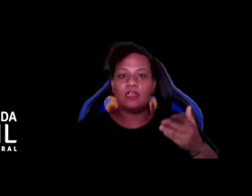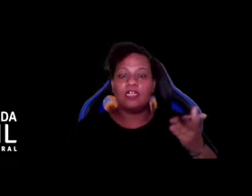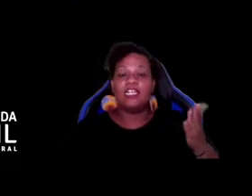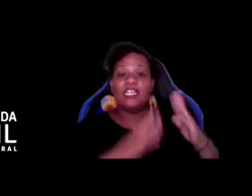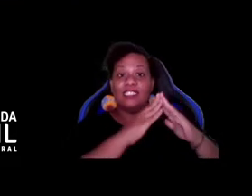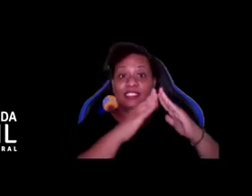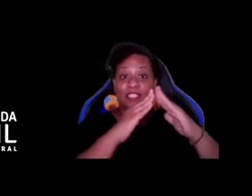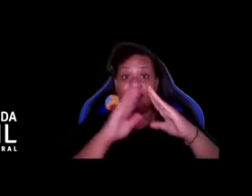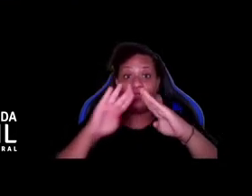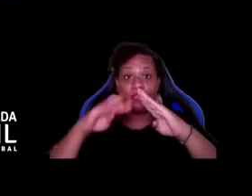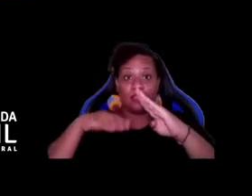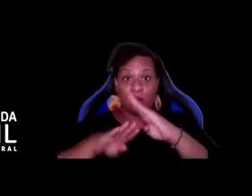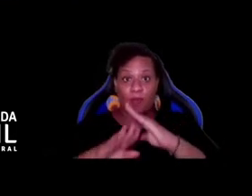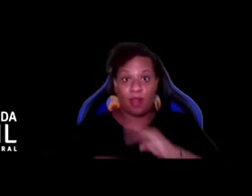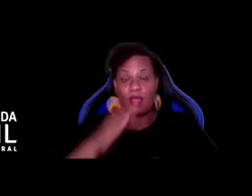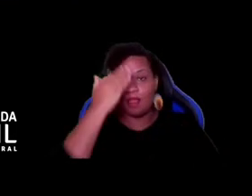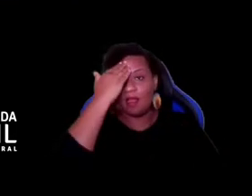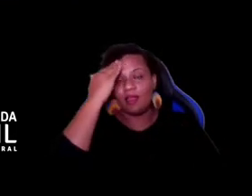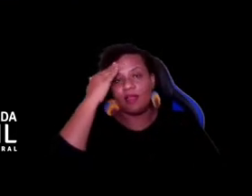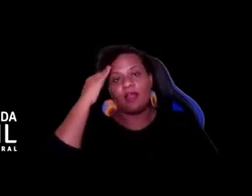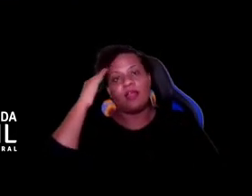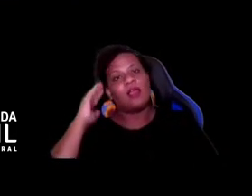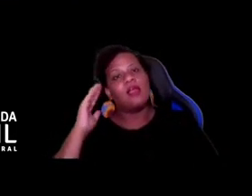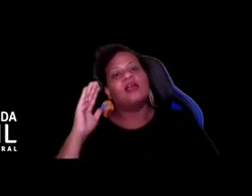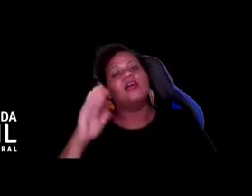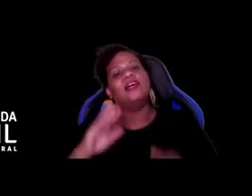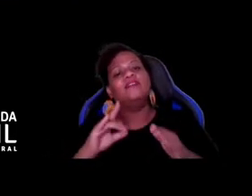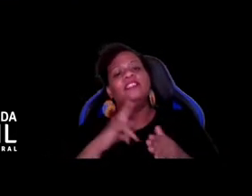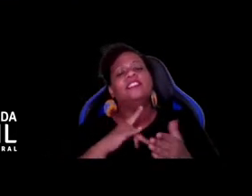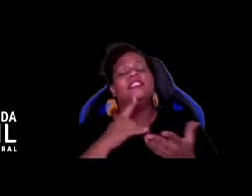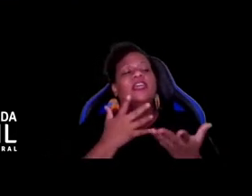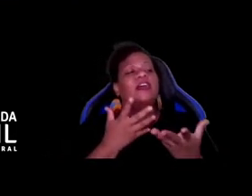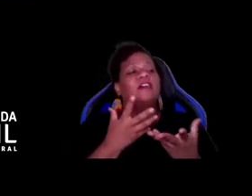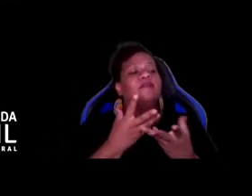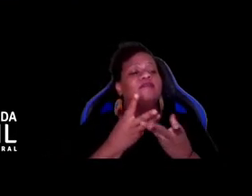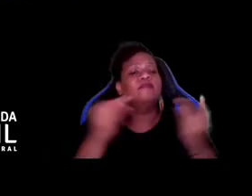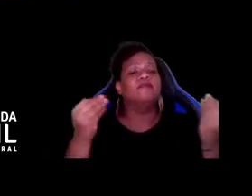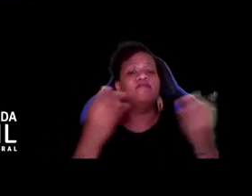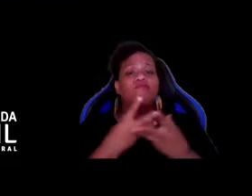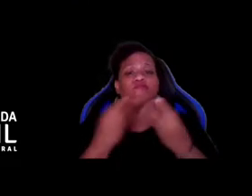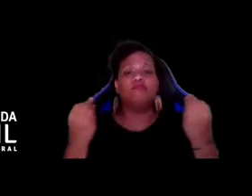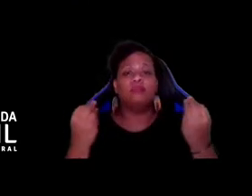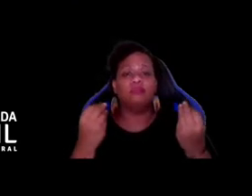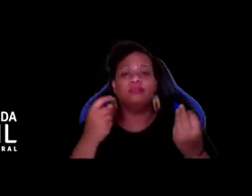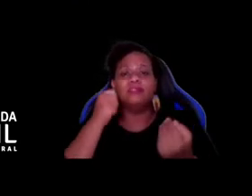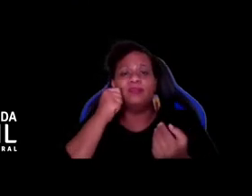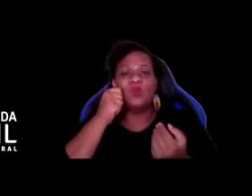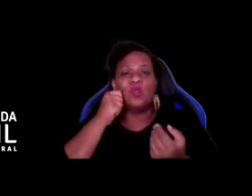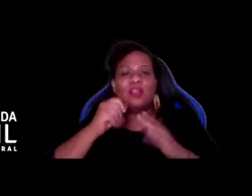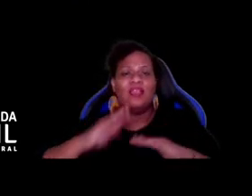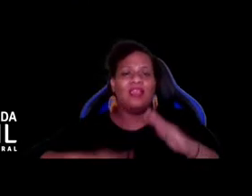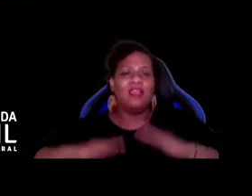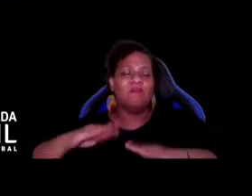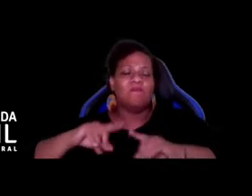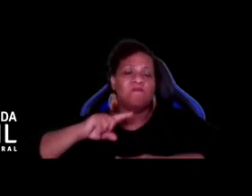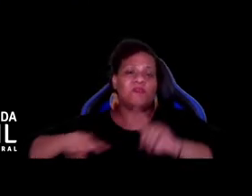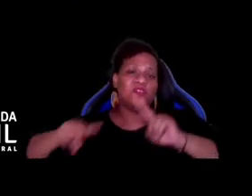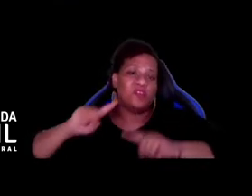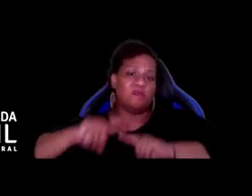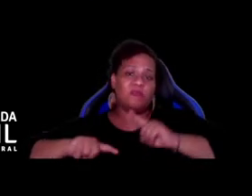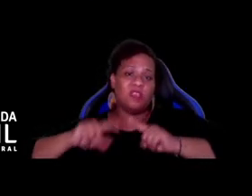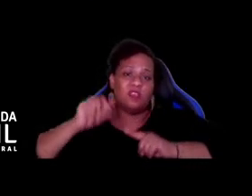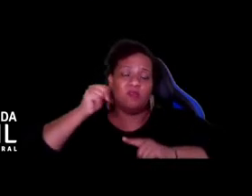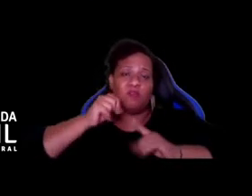de candomblé tenham interdito as mulheres tocarem durante